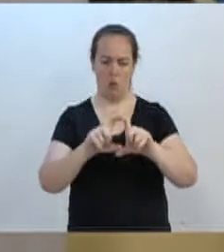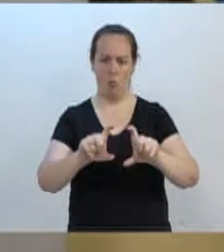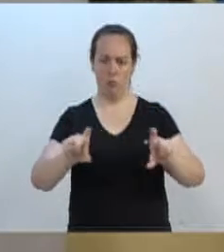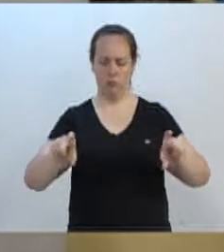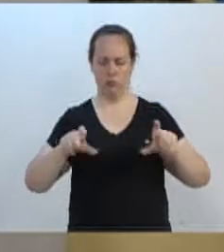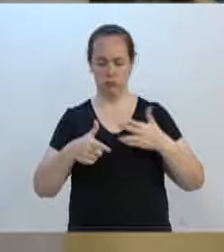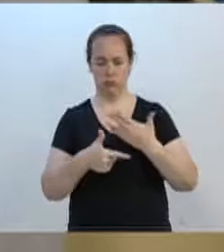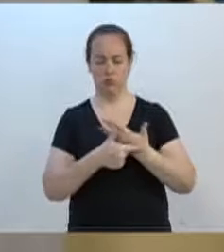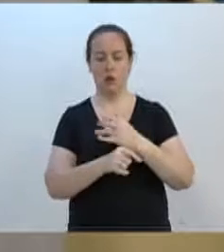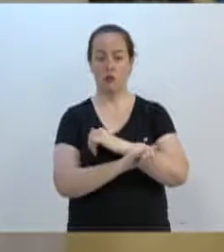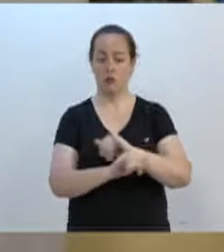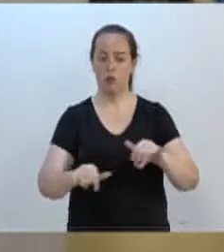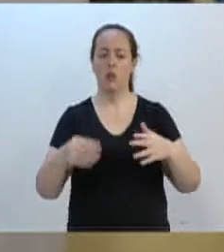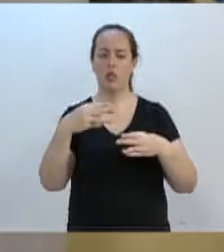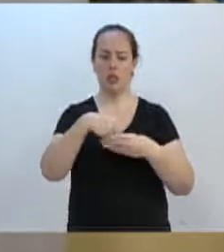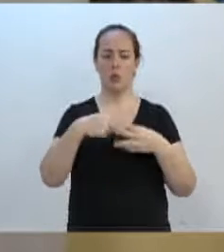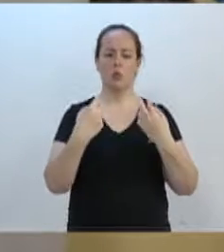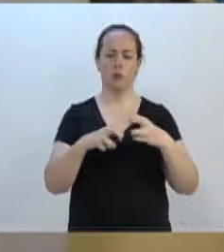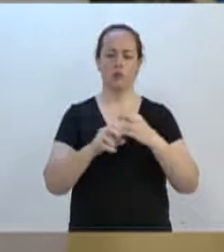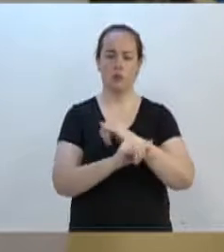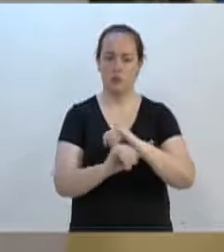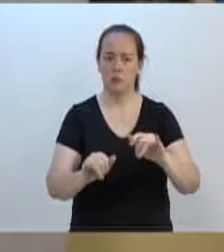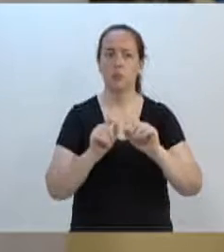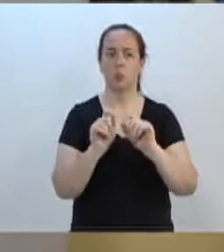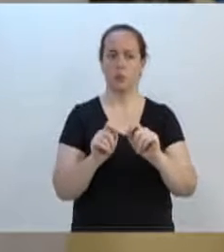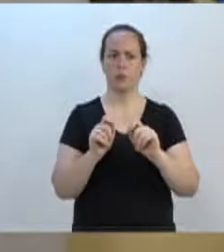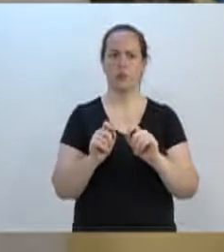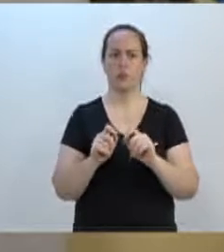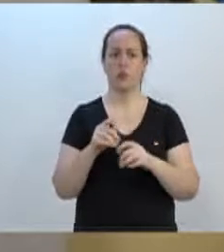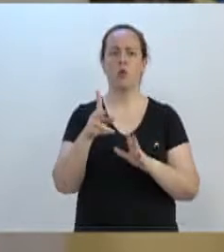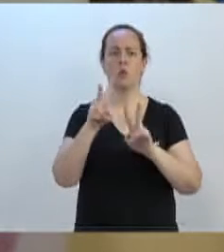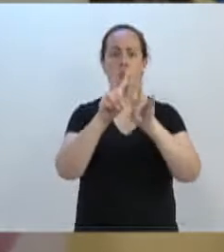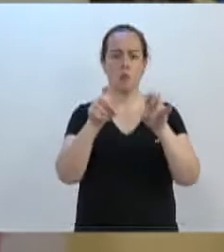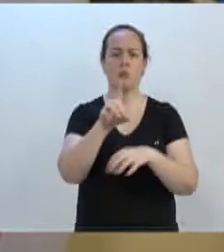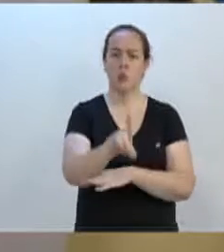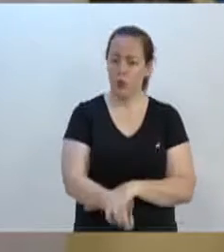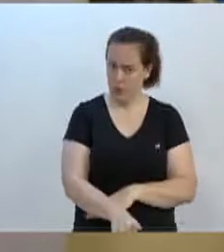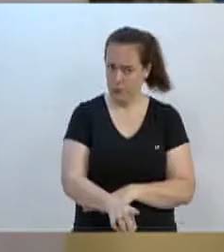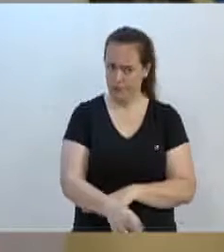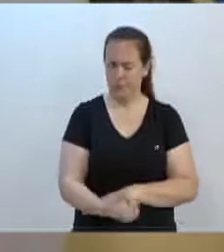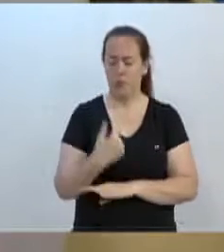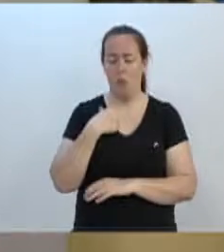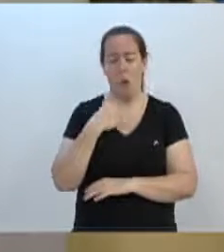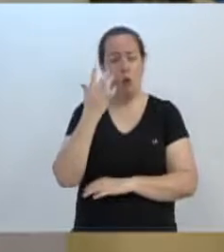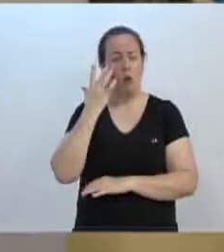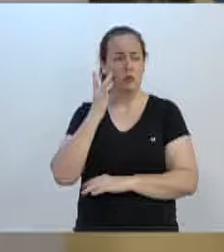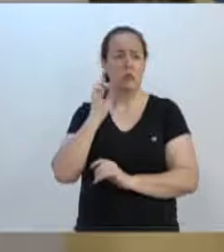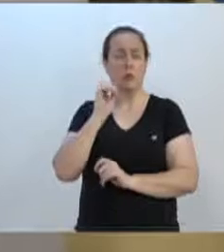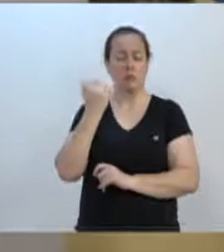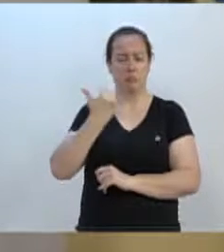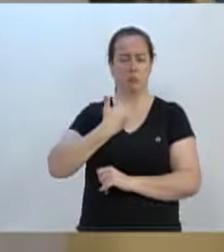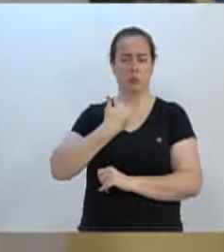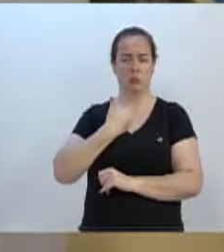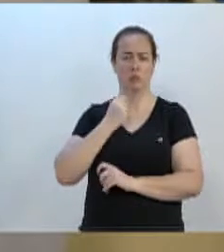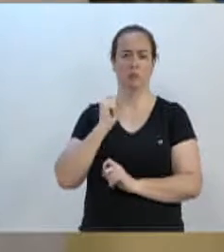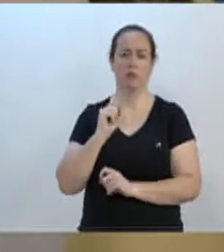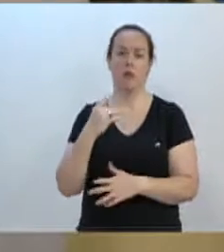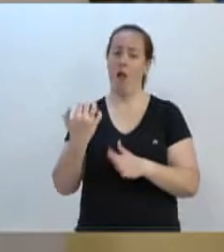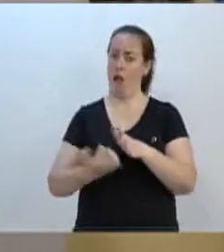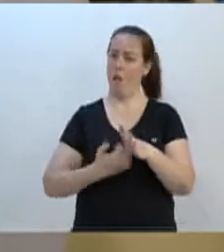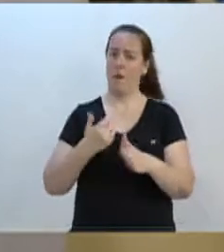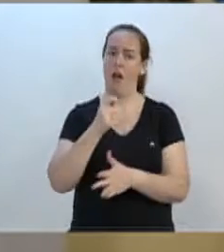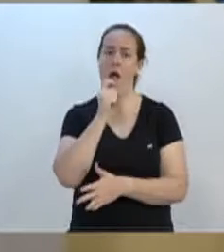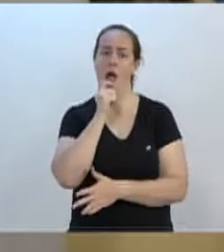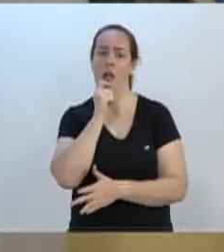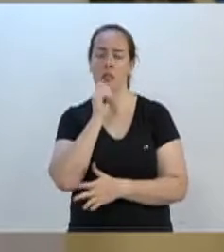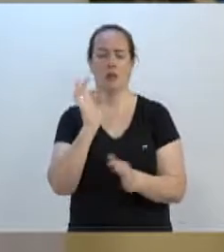informação avisando o usuário desse direito. E me parece, segundo o que eu ouvi, que a empresa ainda